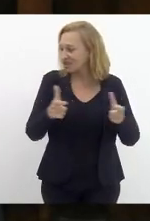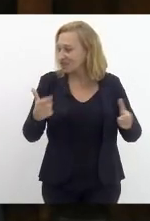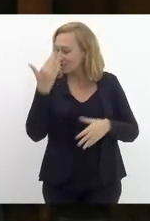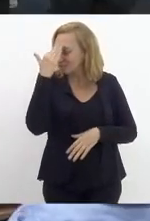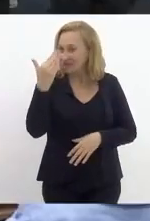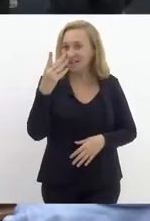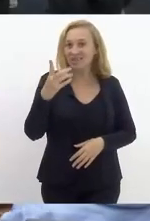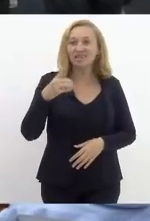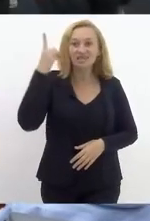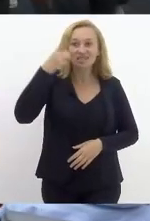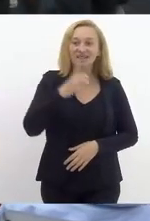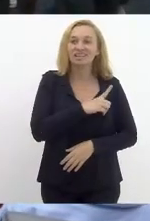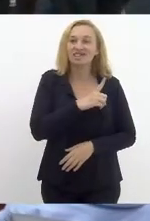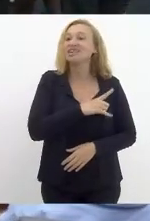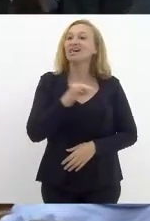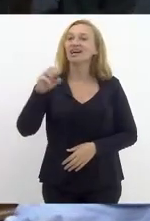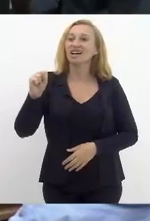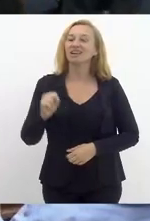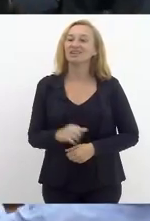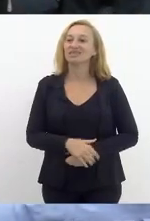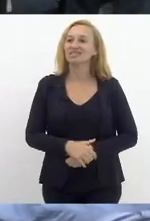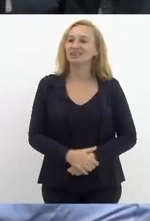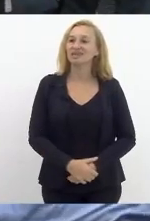Augusto. Tamo junto.